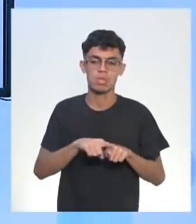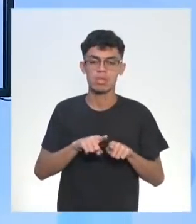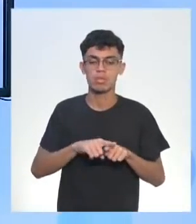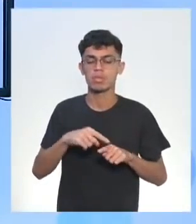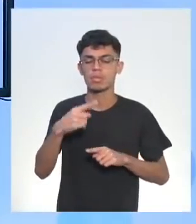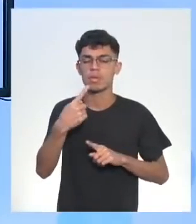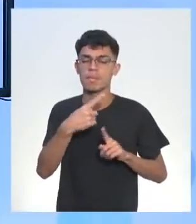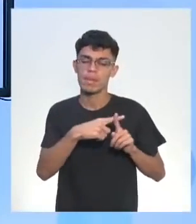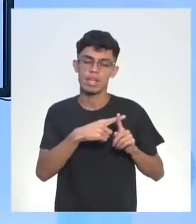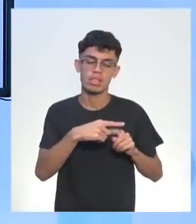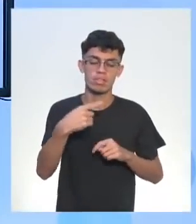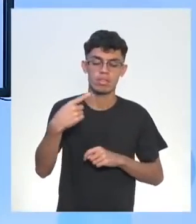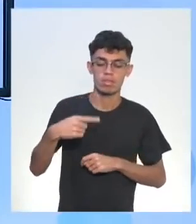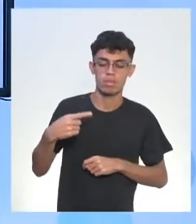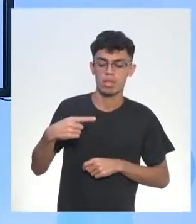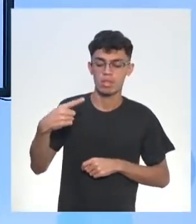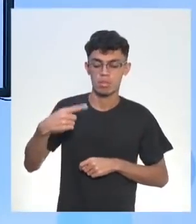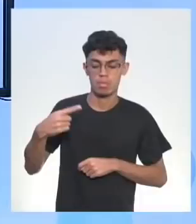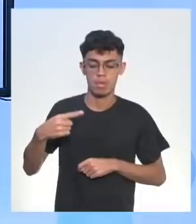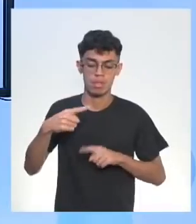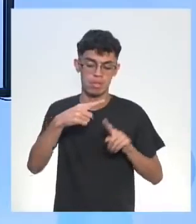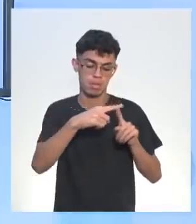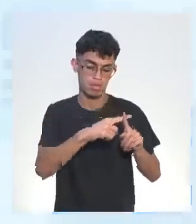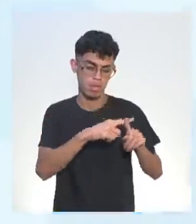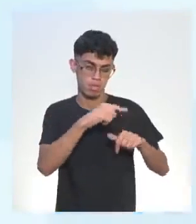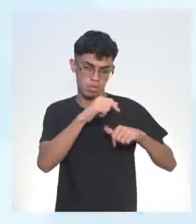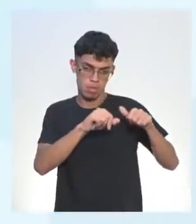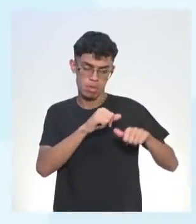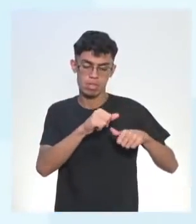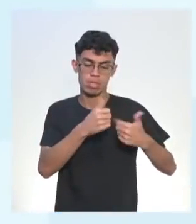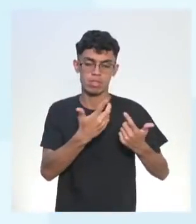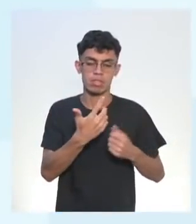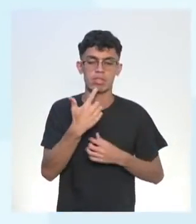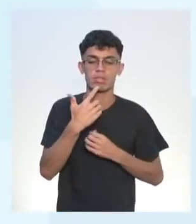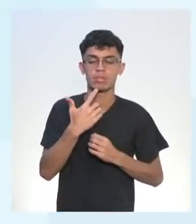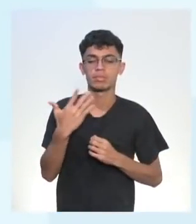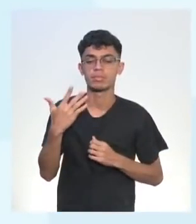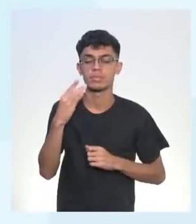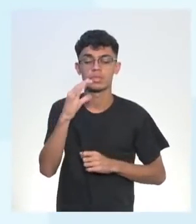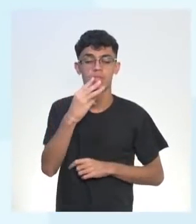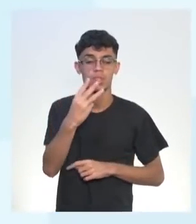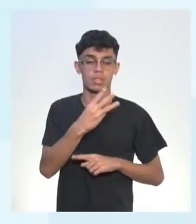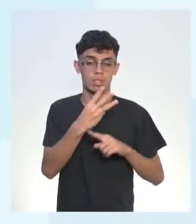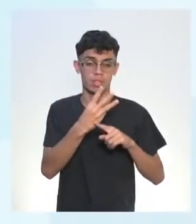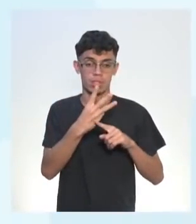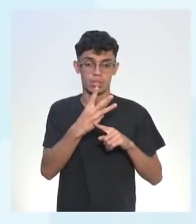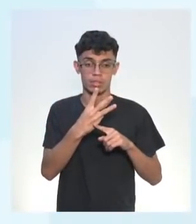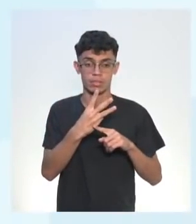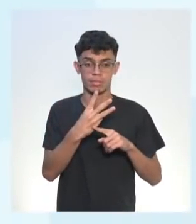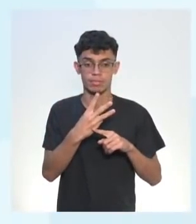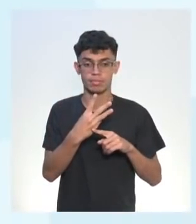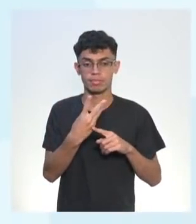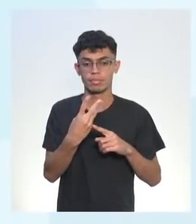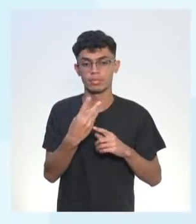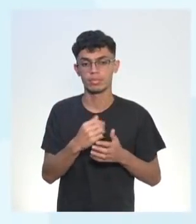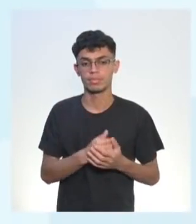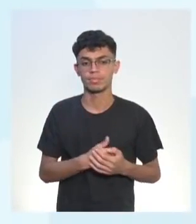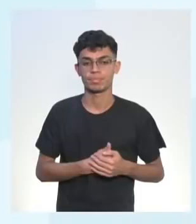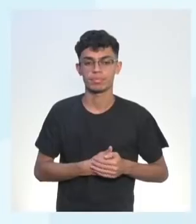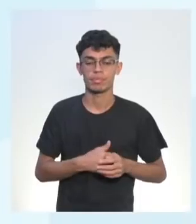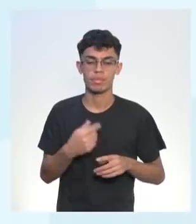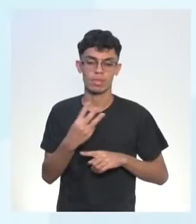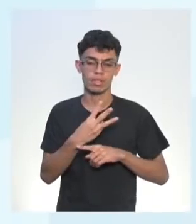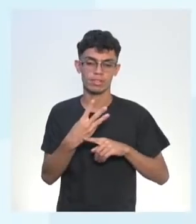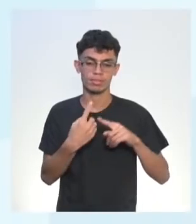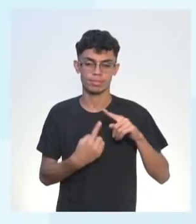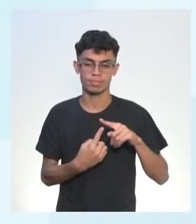ficar menos, e se ele está menos, ele fica mais. Então, o que eu fiz? Ó, eu passei o 3 para cima, aqui na verdade tem o 1, né? E aí eu troquei o sinal